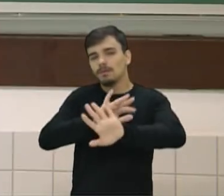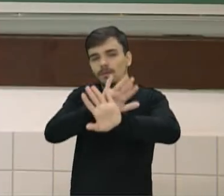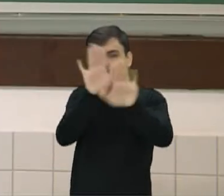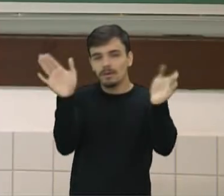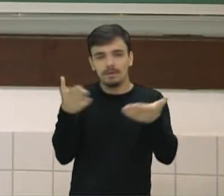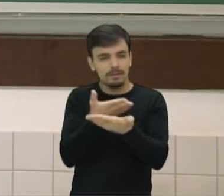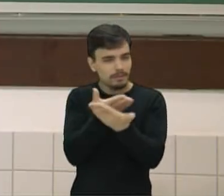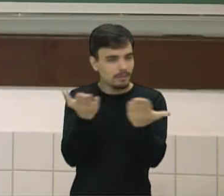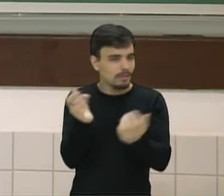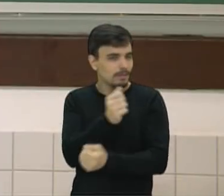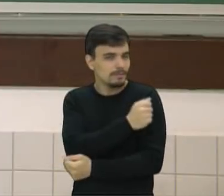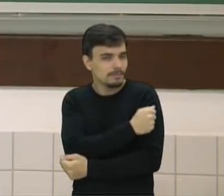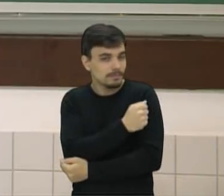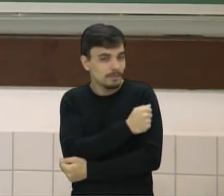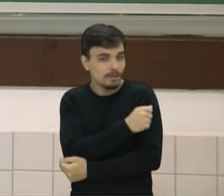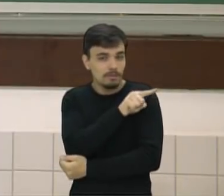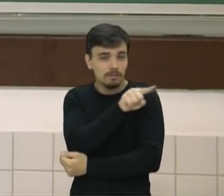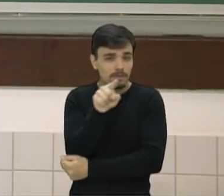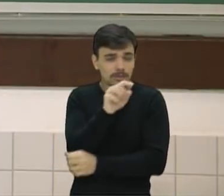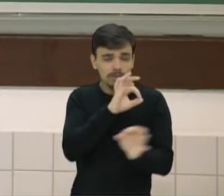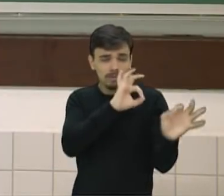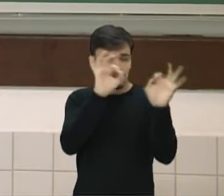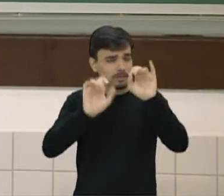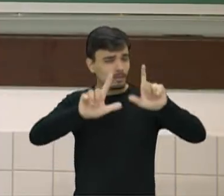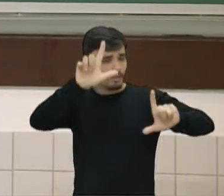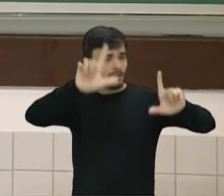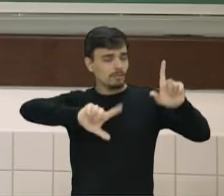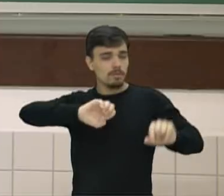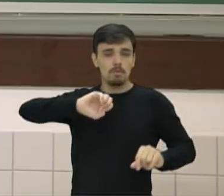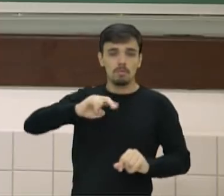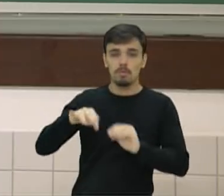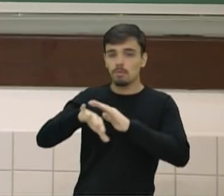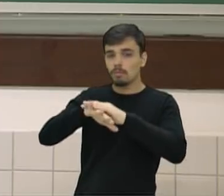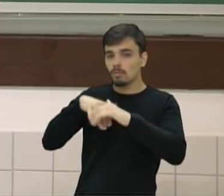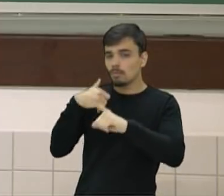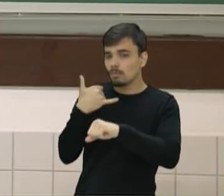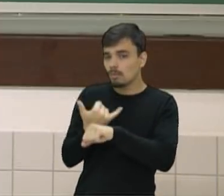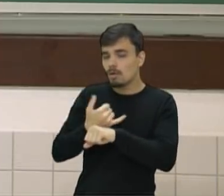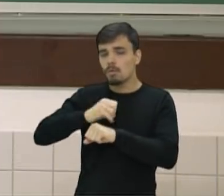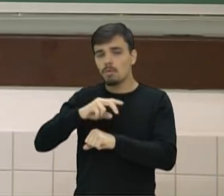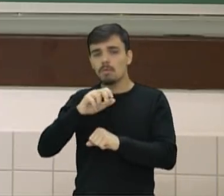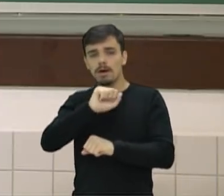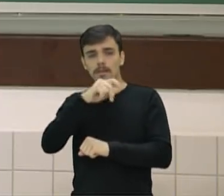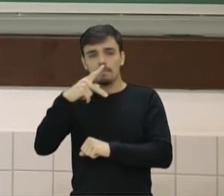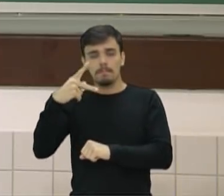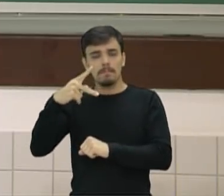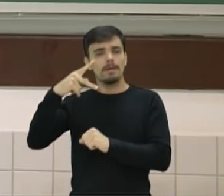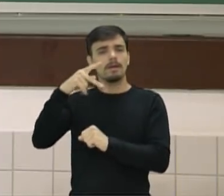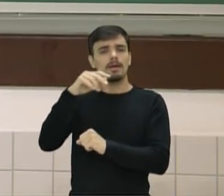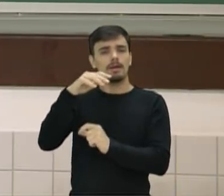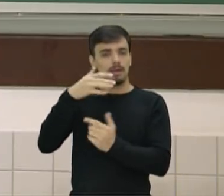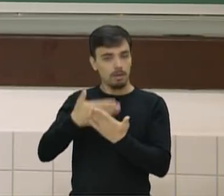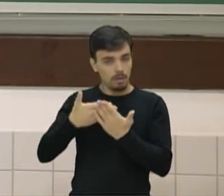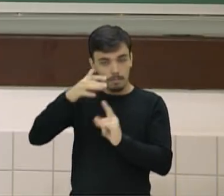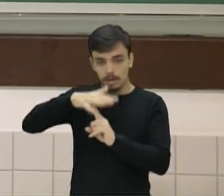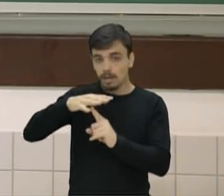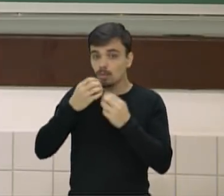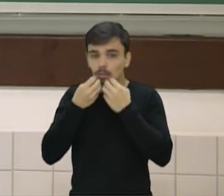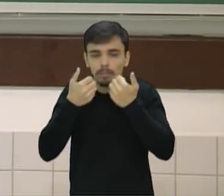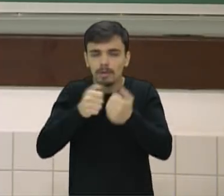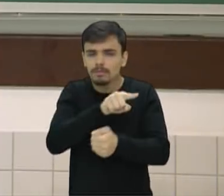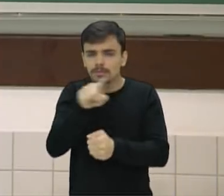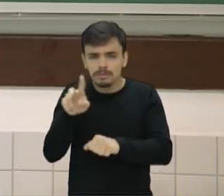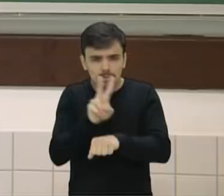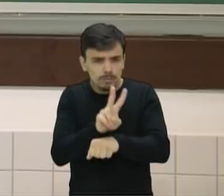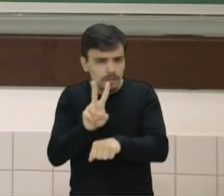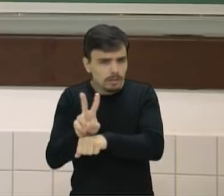Olá, estudante! Você que está vendo pela televisão, você que está vendo pelo aplicativo Aula Paraná, pelo YouTube, tudo bem? Estão se cuidando,